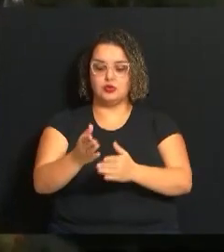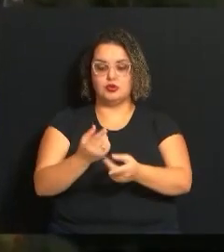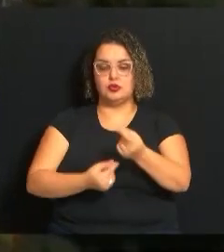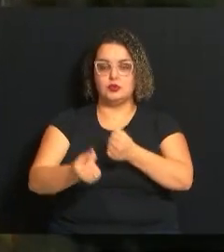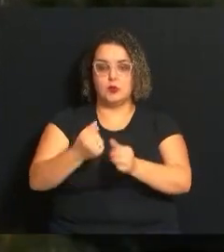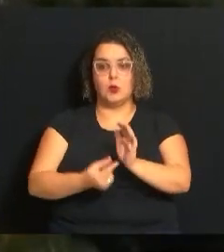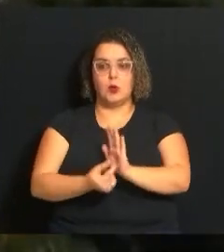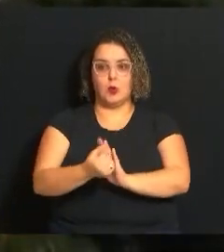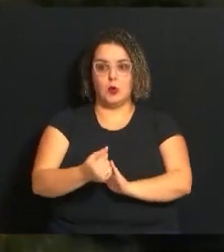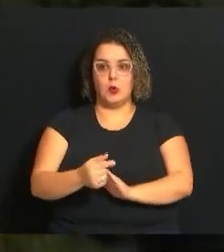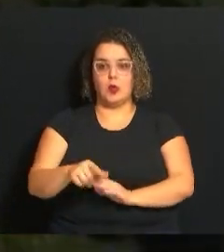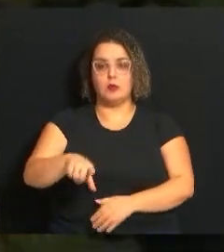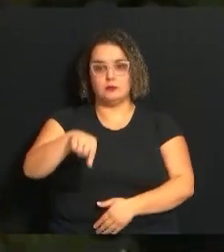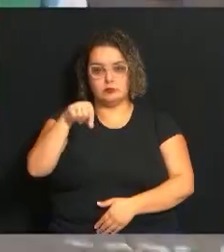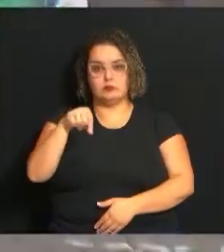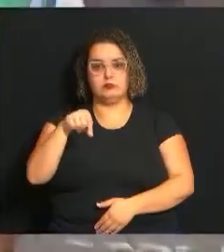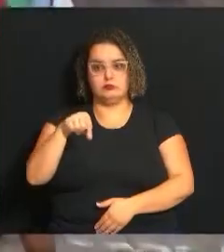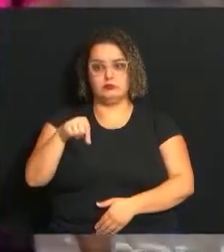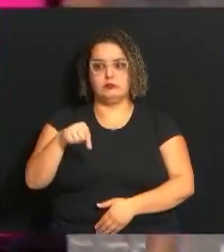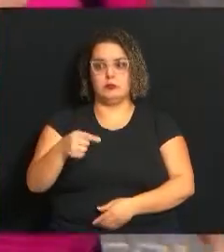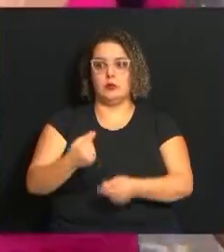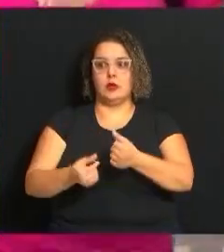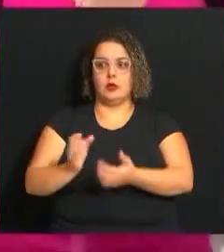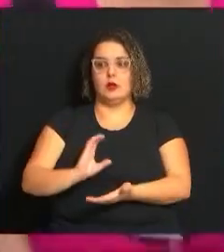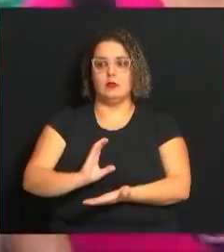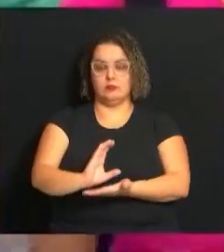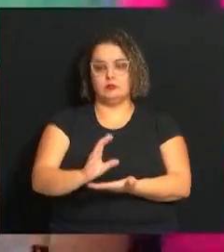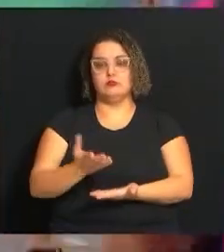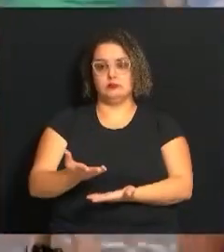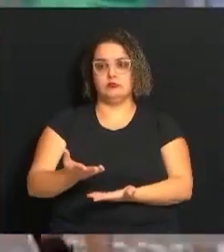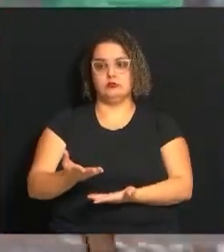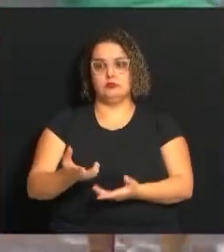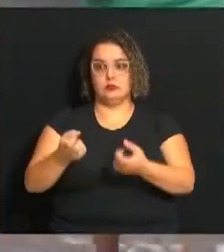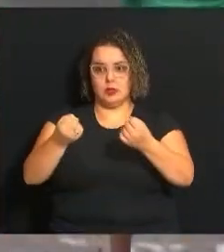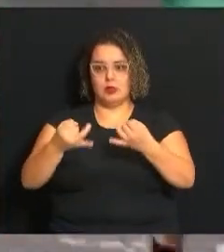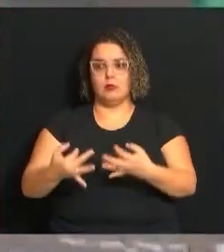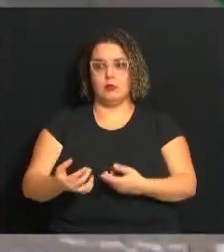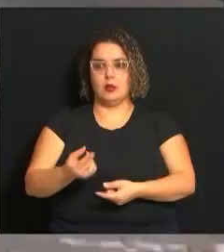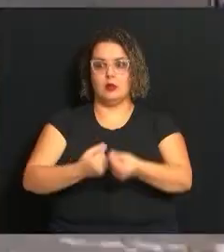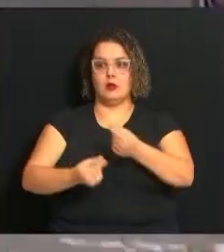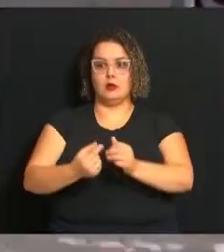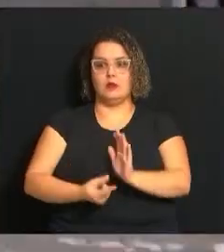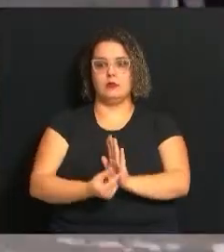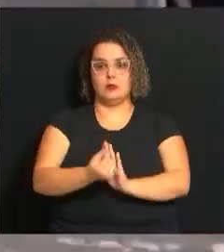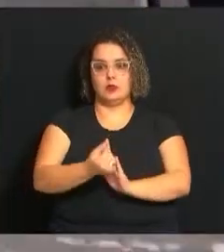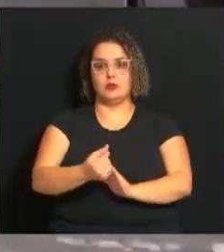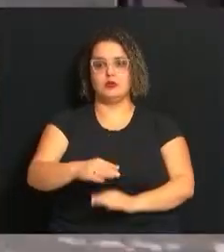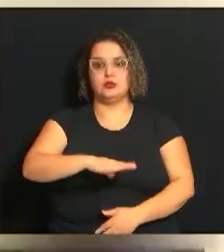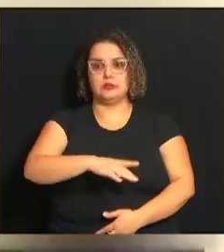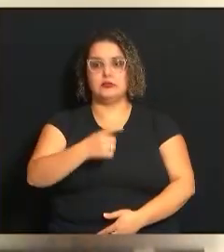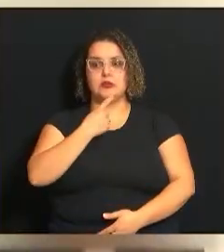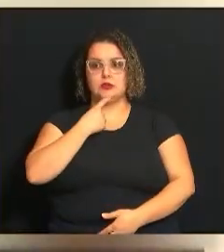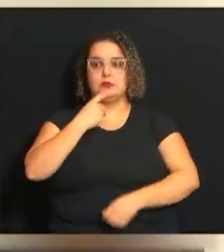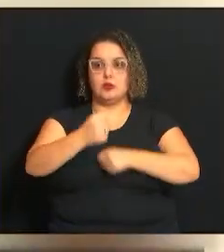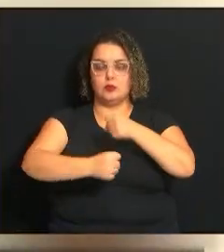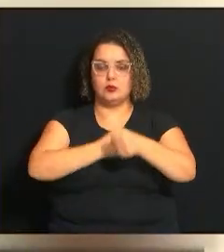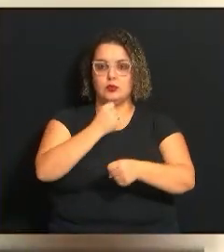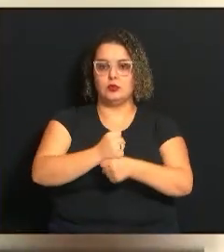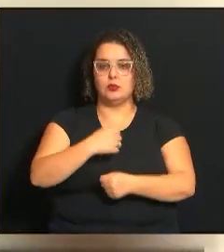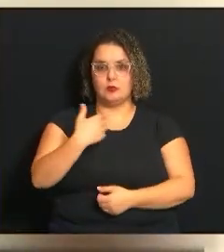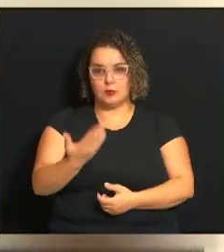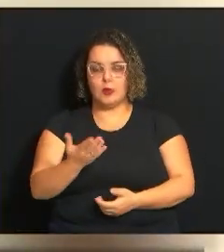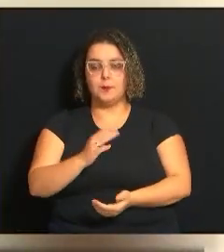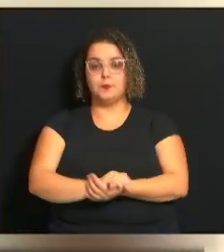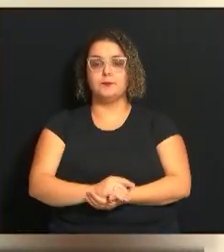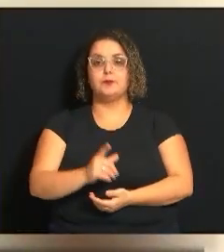as prioridades de investimentos, além de orientar a elaboração do orçamento de Campinas para o ano que vem. Temos